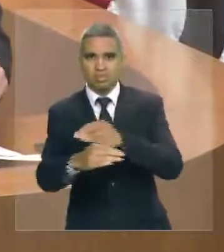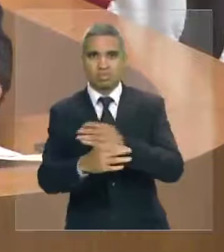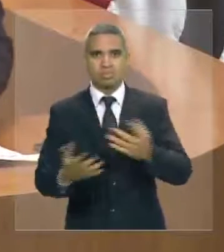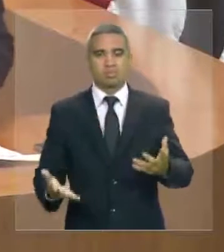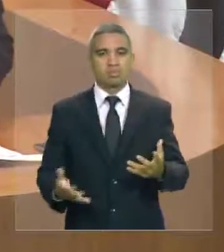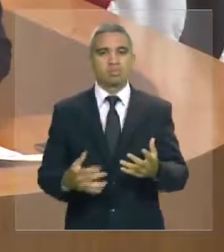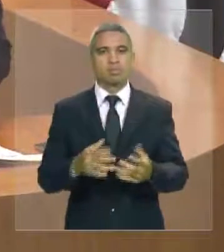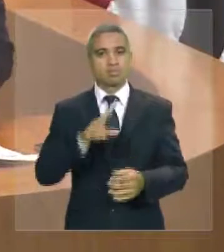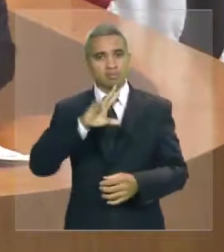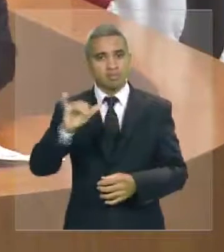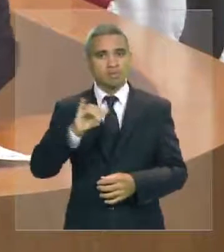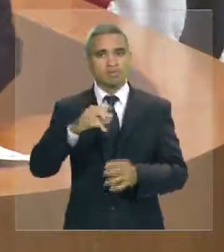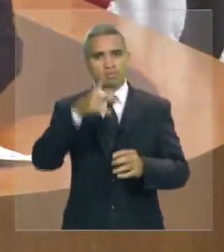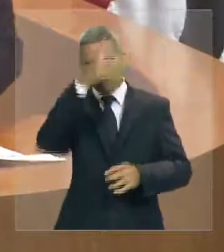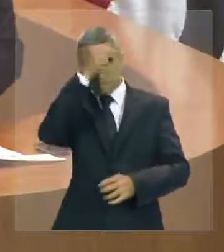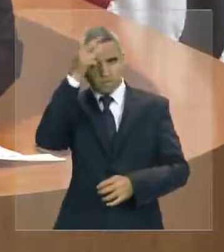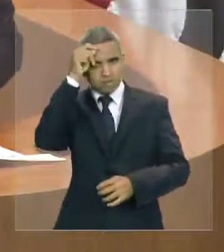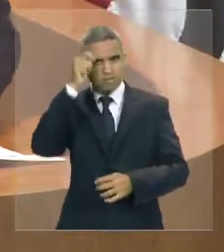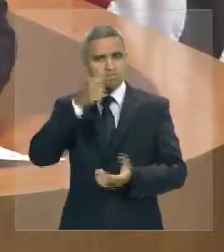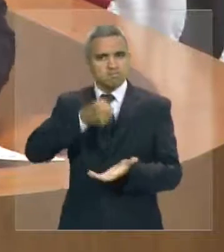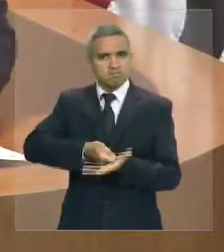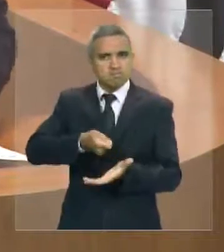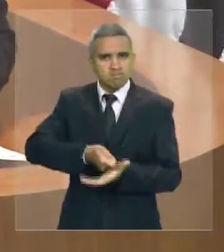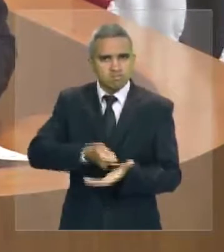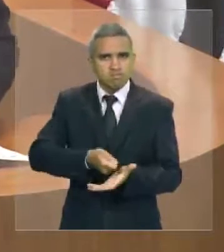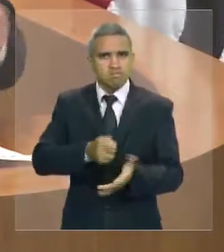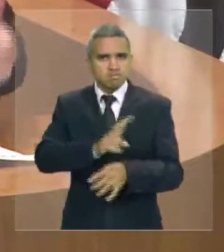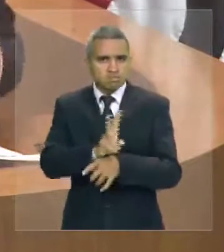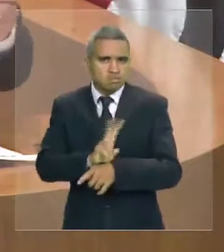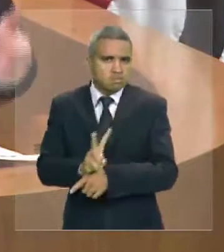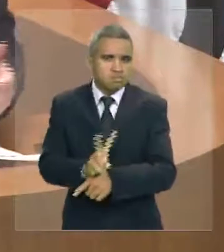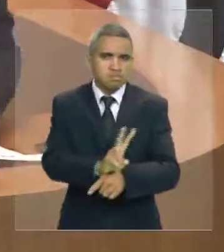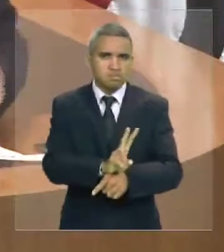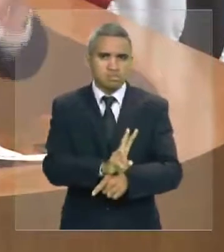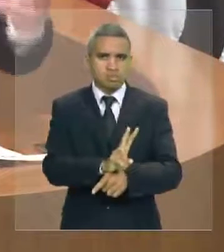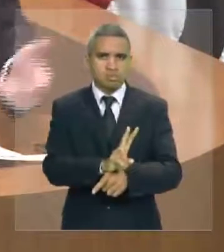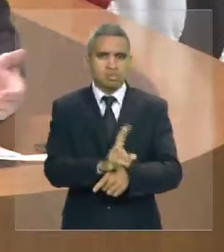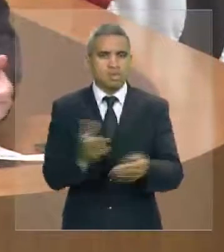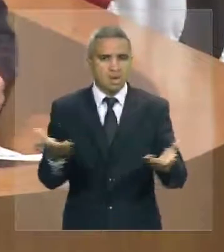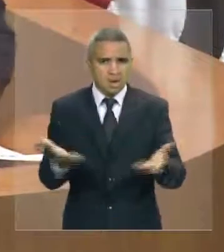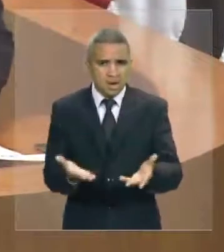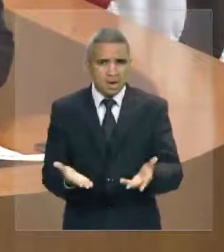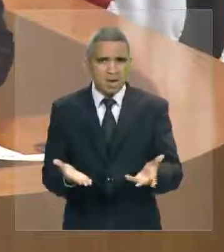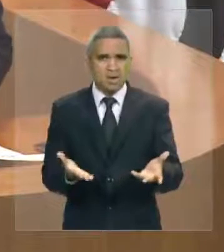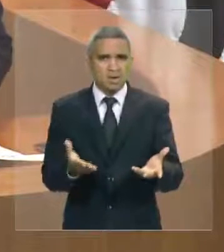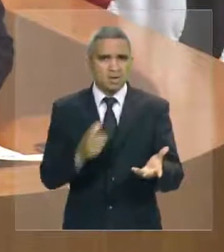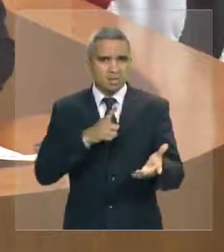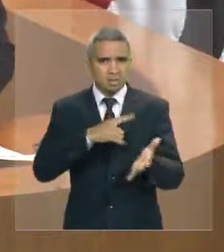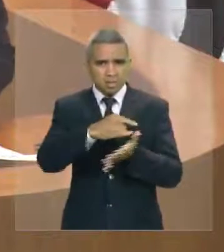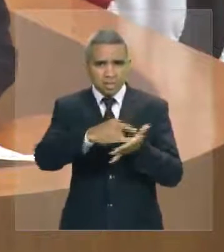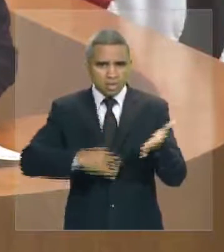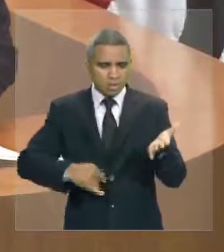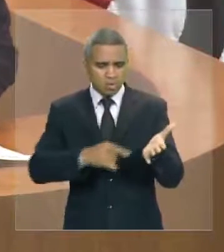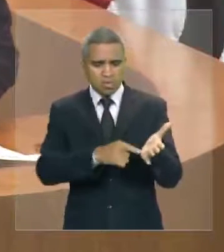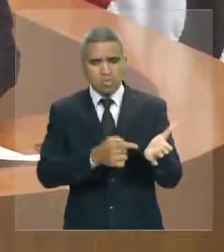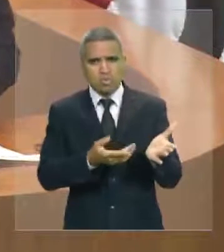exigidos pela Prefeitura de São Luís. Agora que se chegou finalmente à condição de fazer a